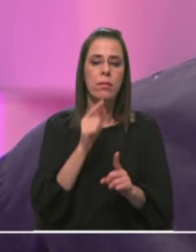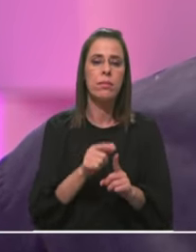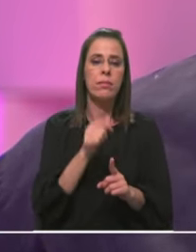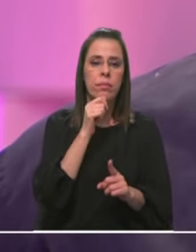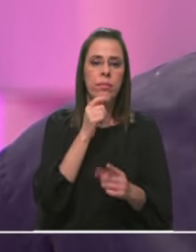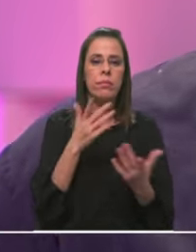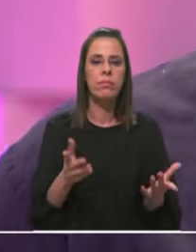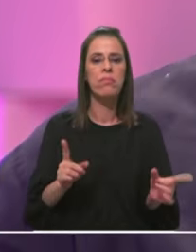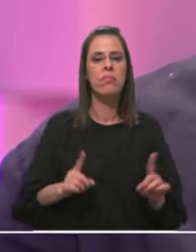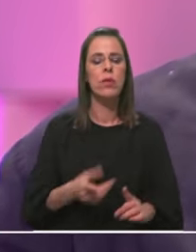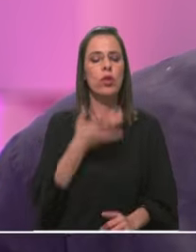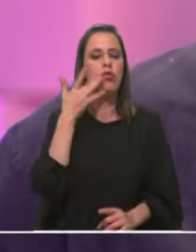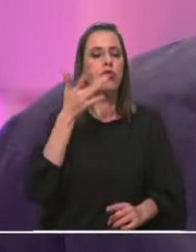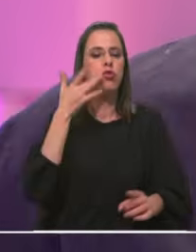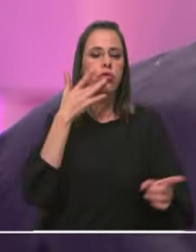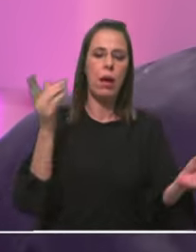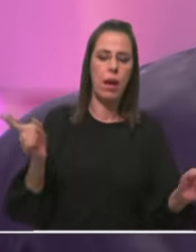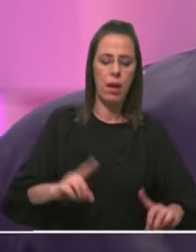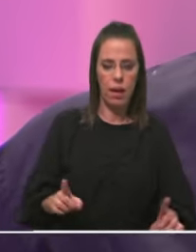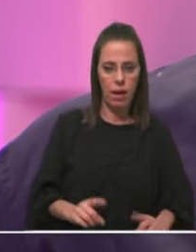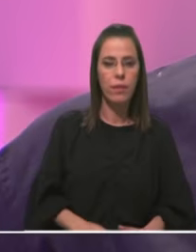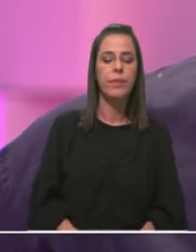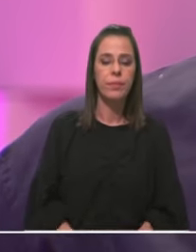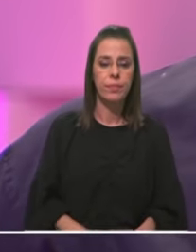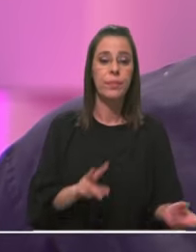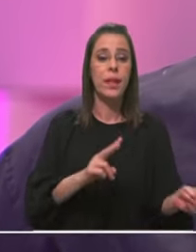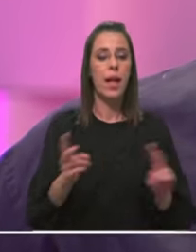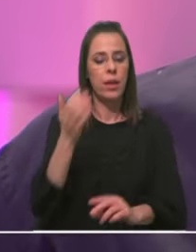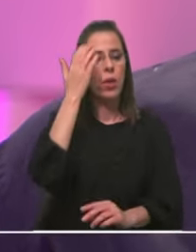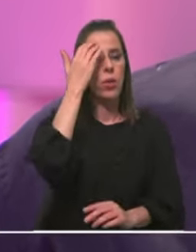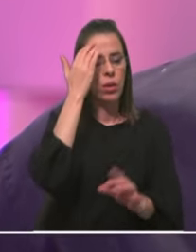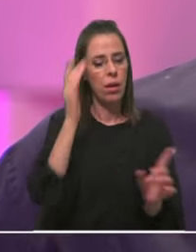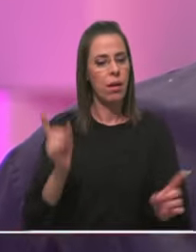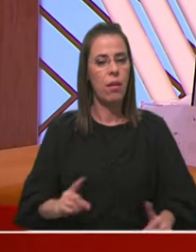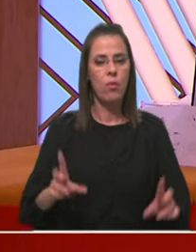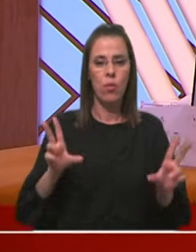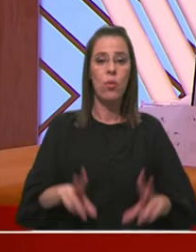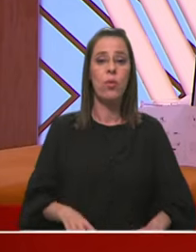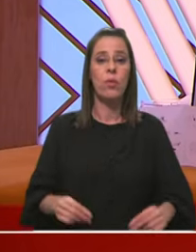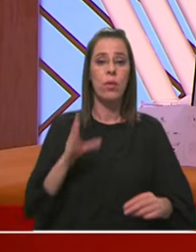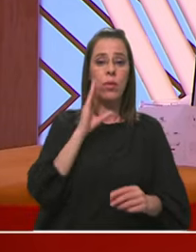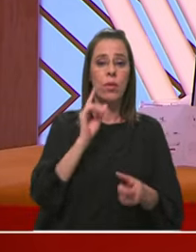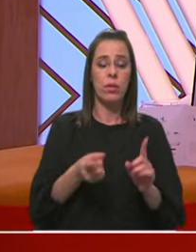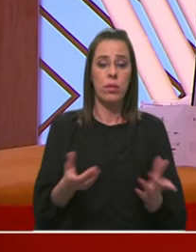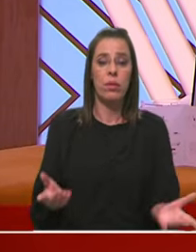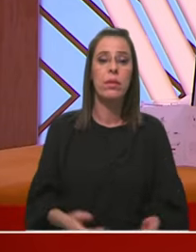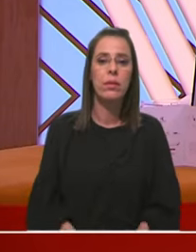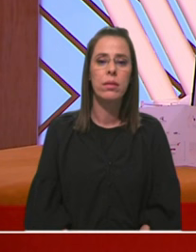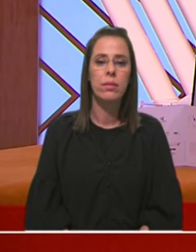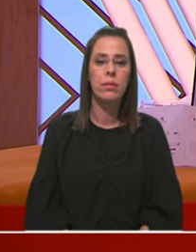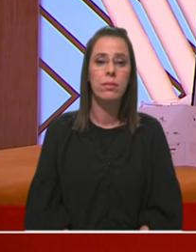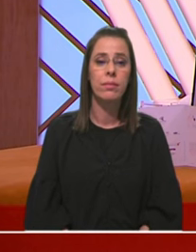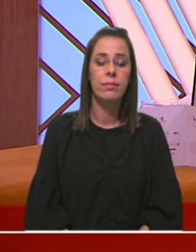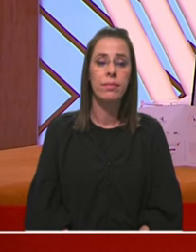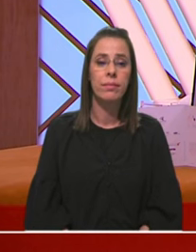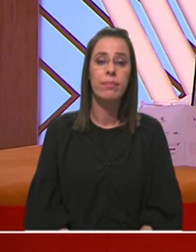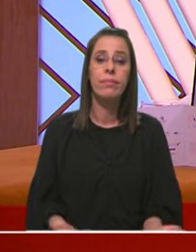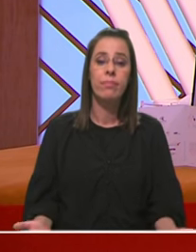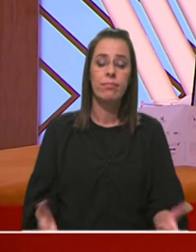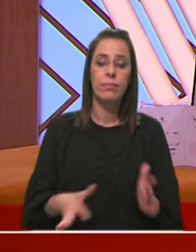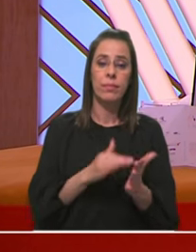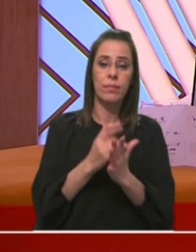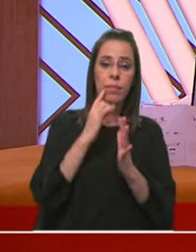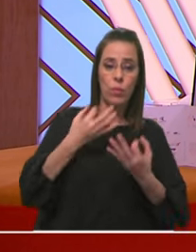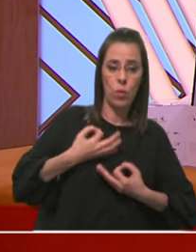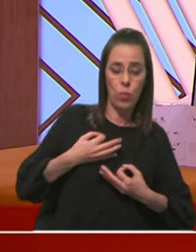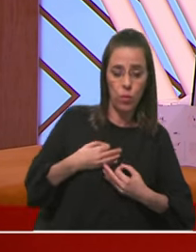álcool sim mas não não exageradamente sim não nunca nem sei o que é que é estar assim praticamente e portanto sempre tive